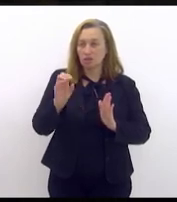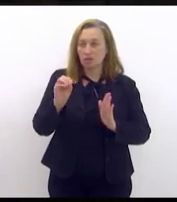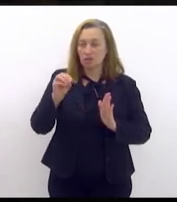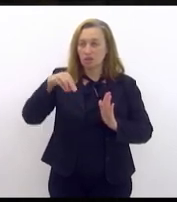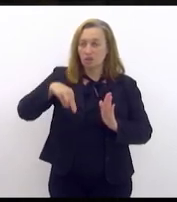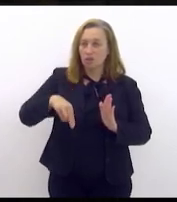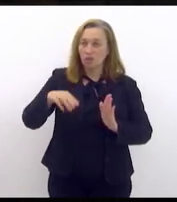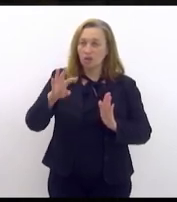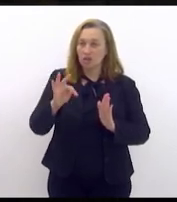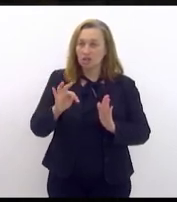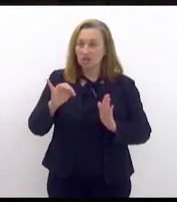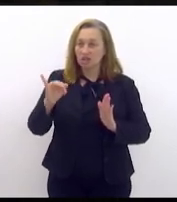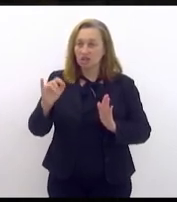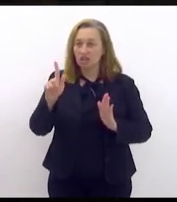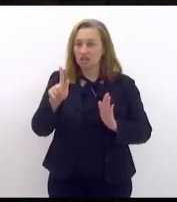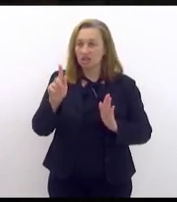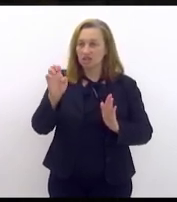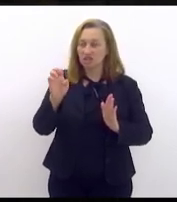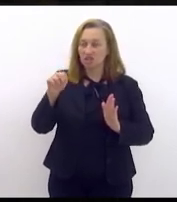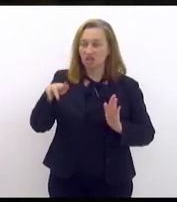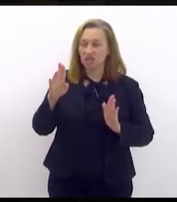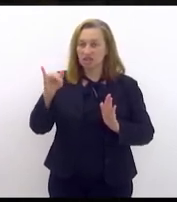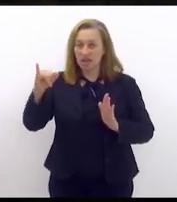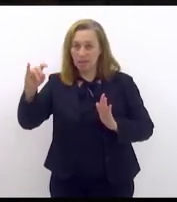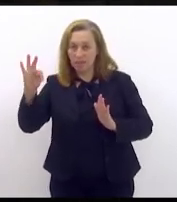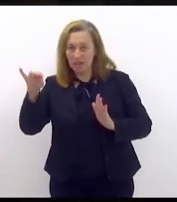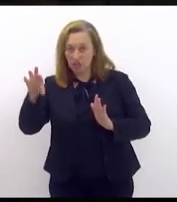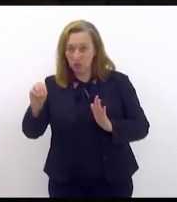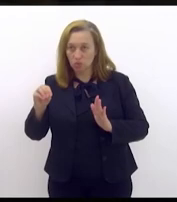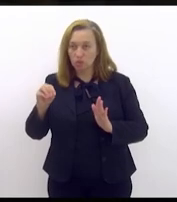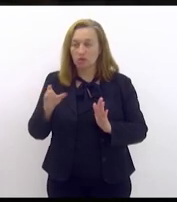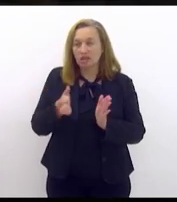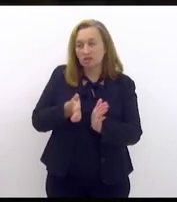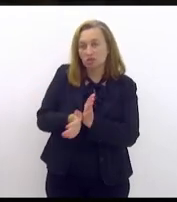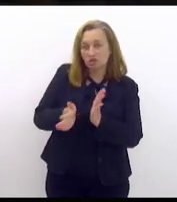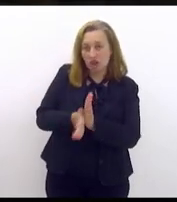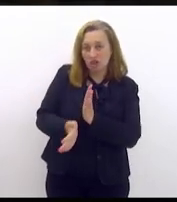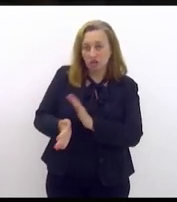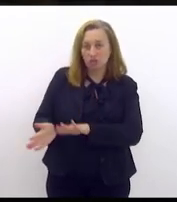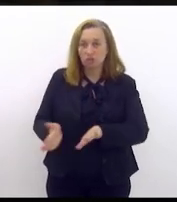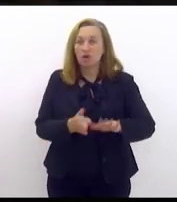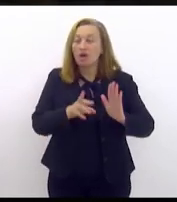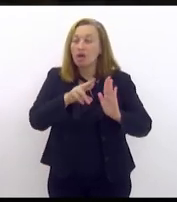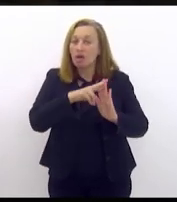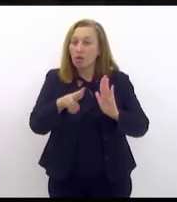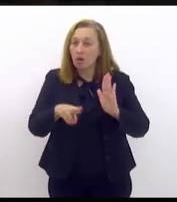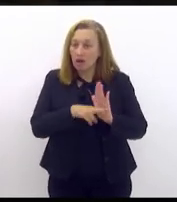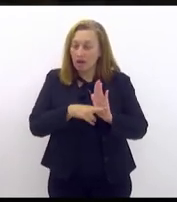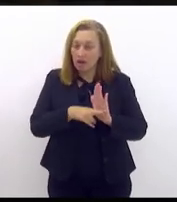despesas. Porque sempre ele o faz, porque é uma regra da Lei